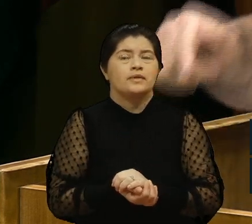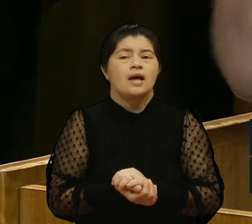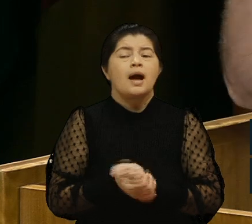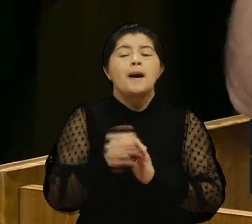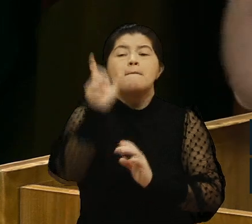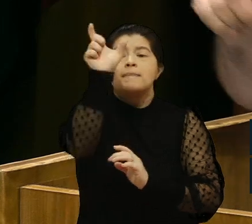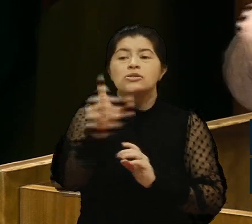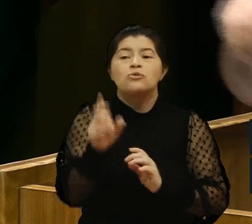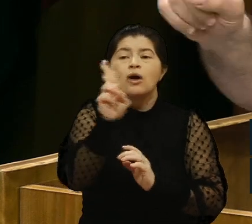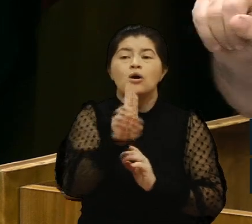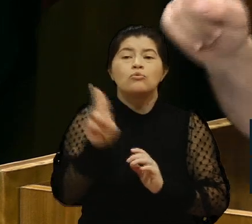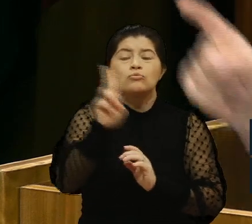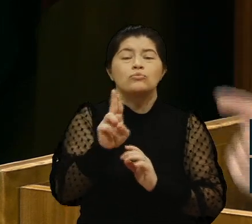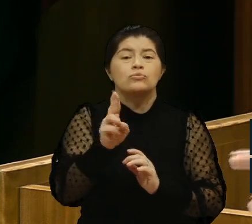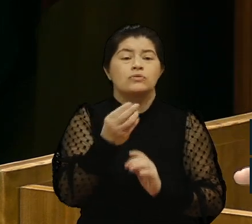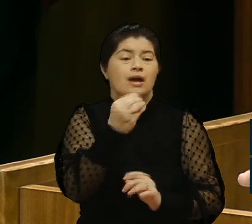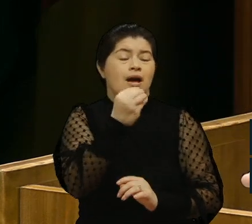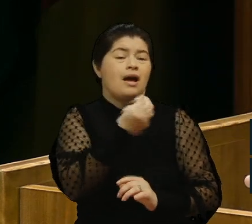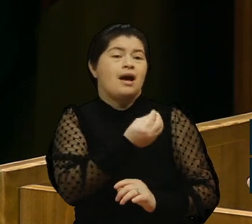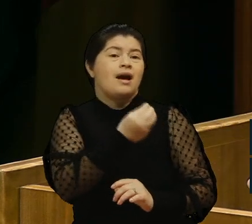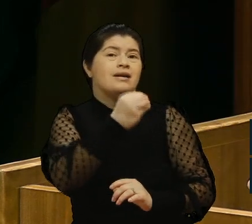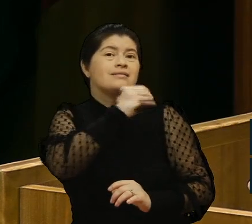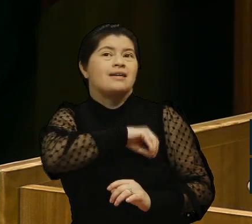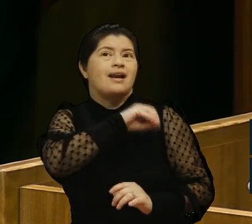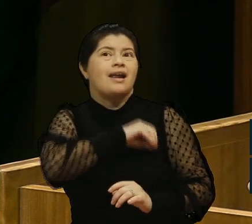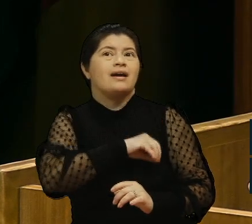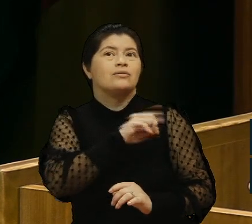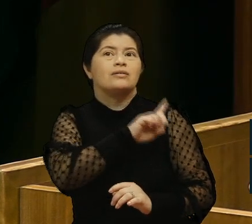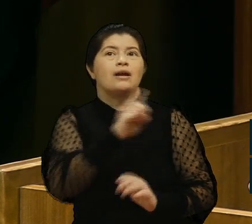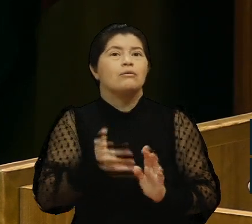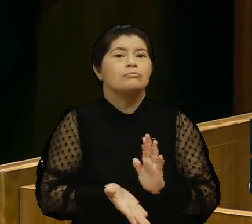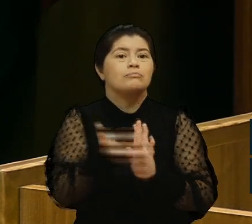lá na ponta, o salário dele não aumenta a inflação.